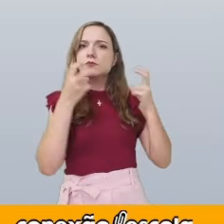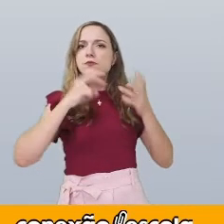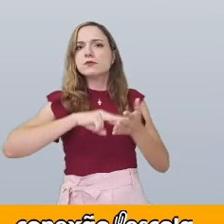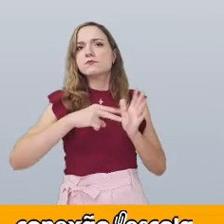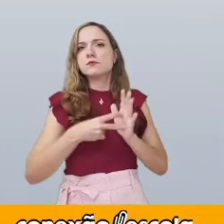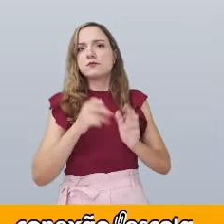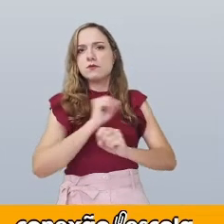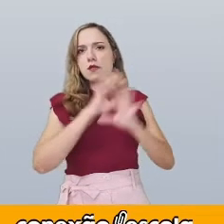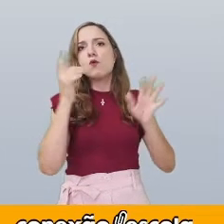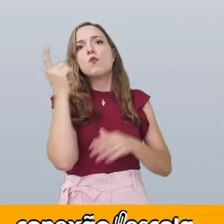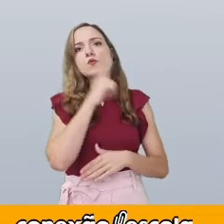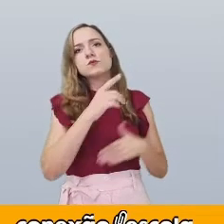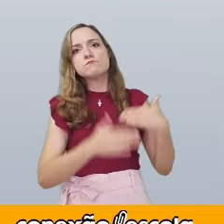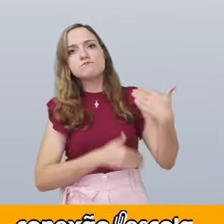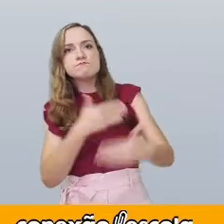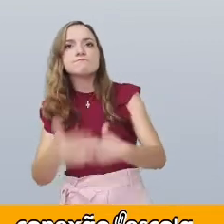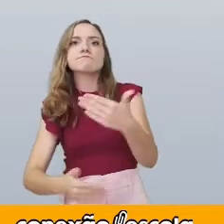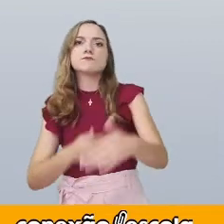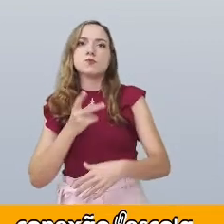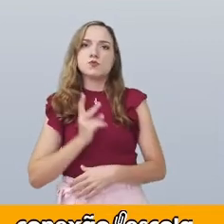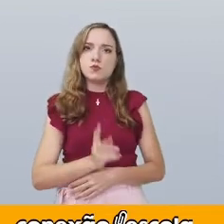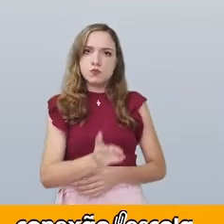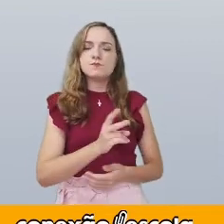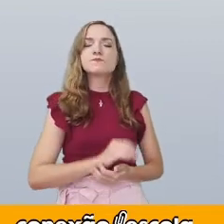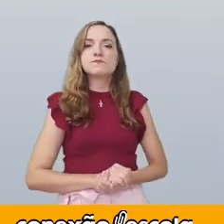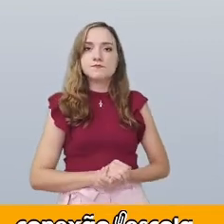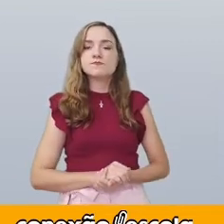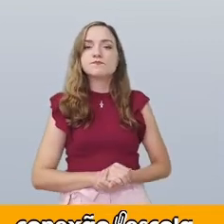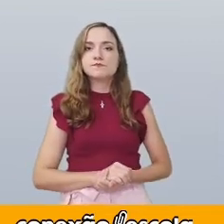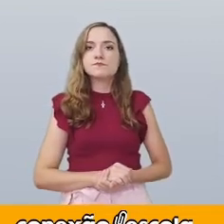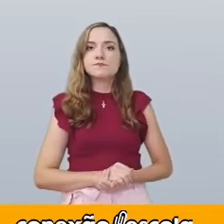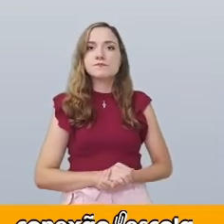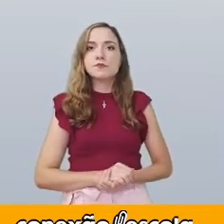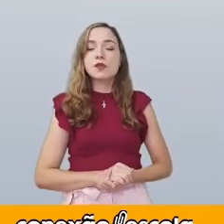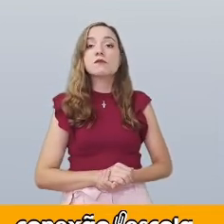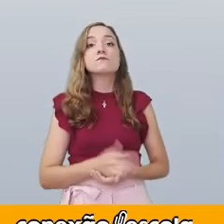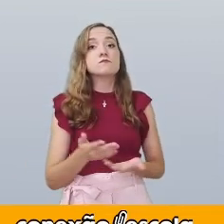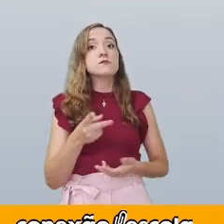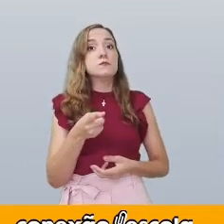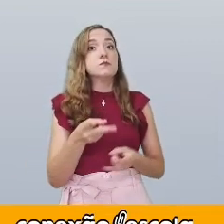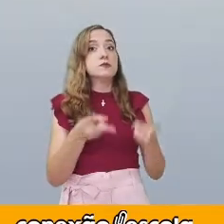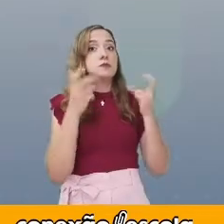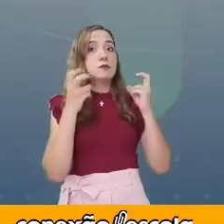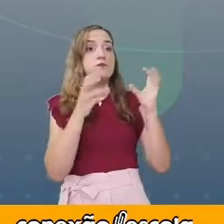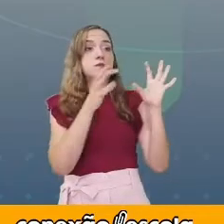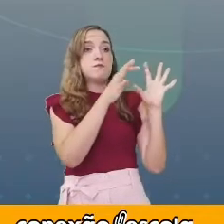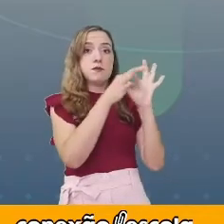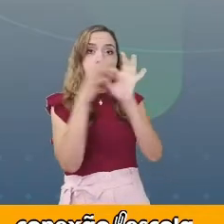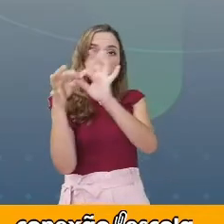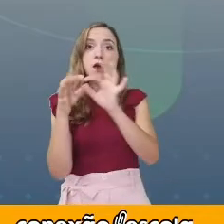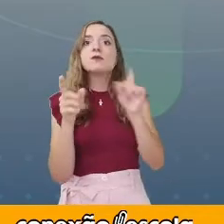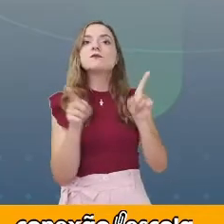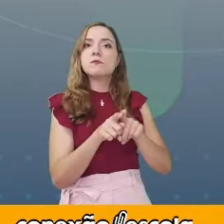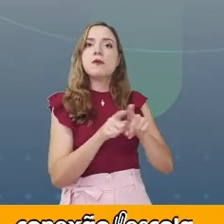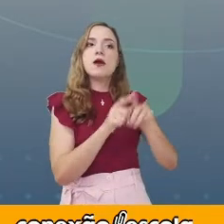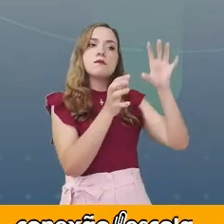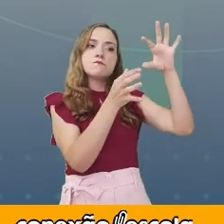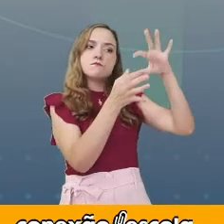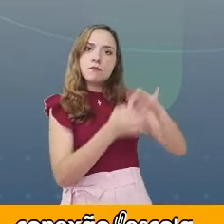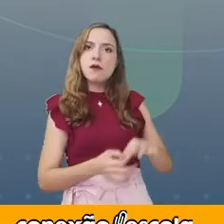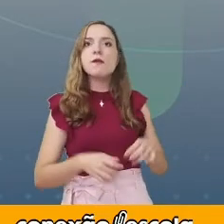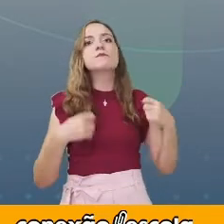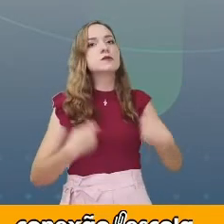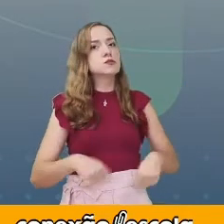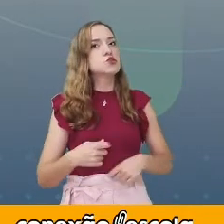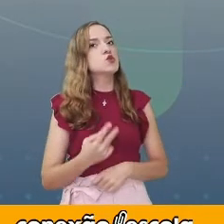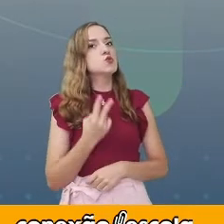para a progressão dos sentidos. E aí você percebe que uma interfere na outra. A